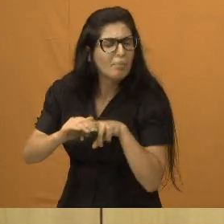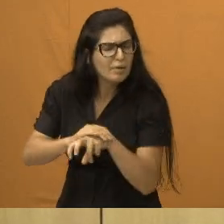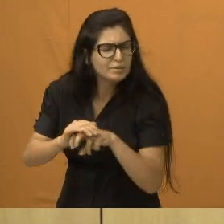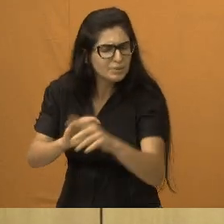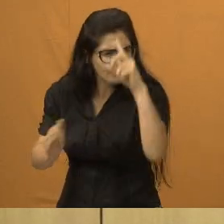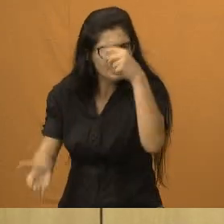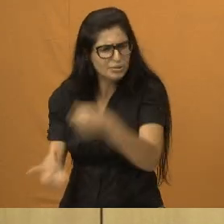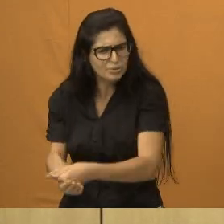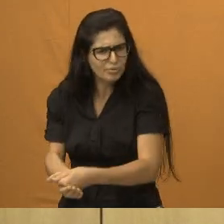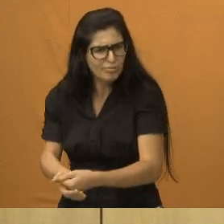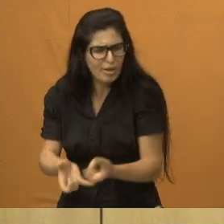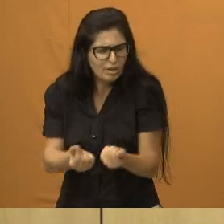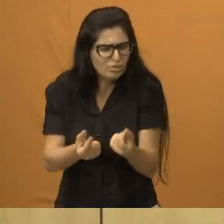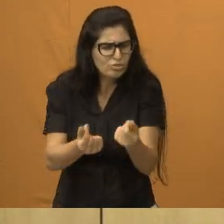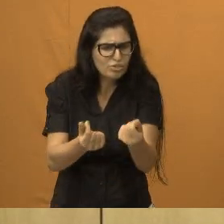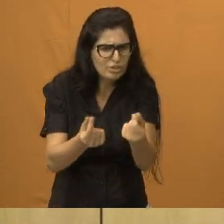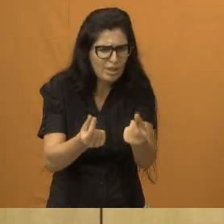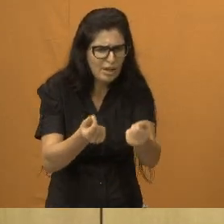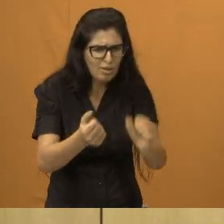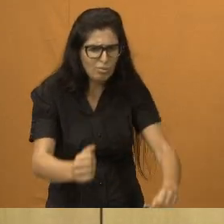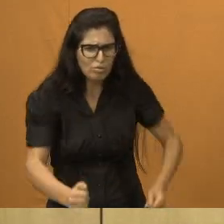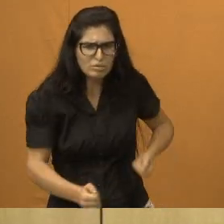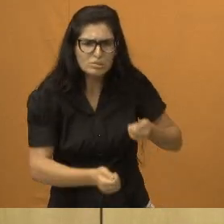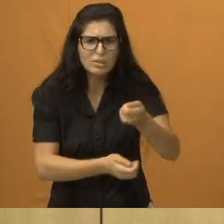esse dinheiro mais rapidamente, para que ela possa